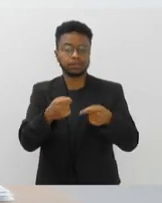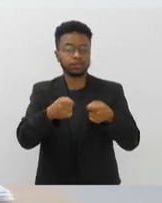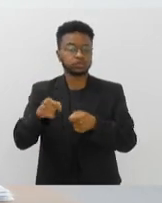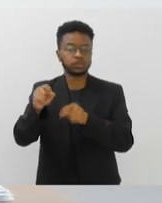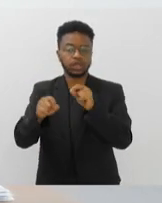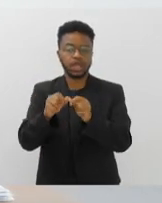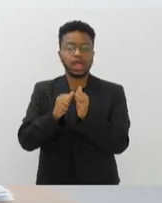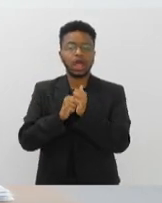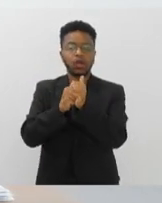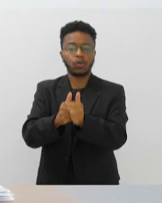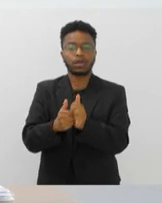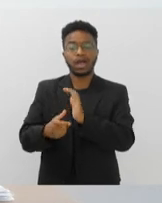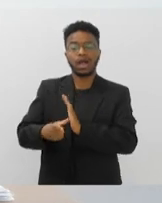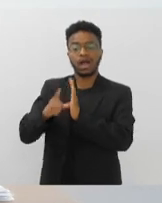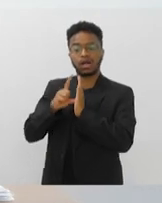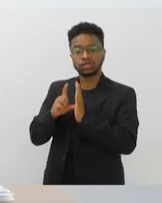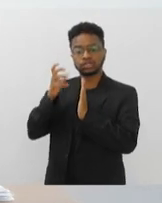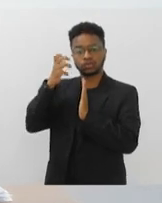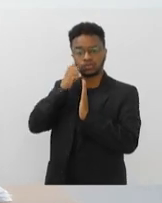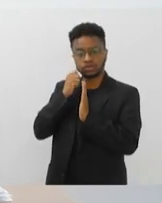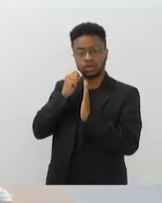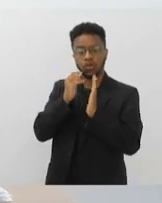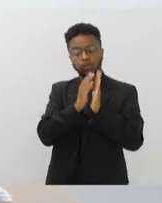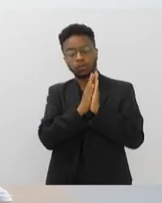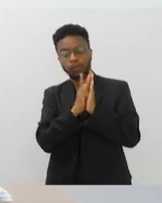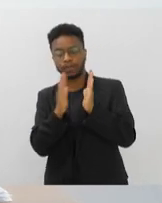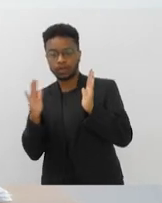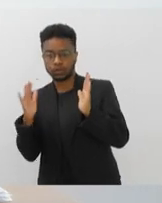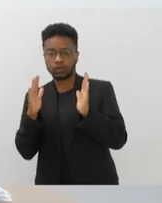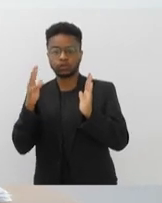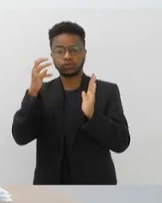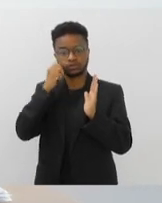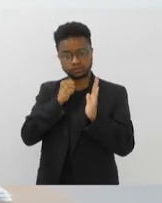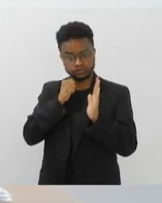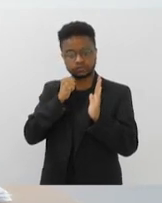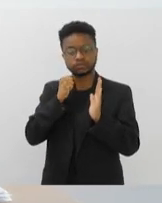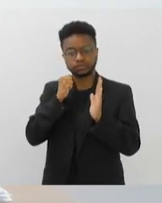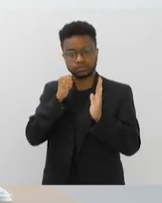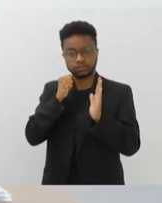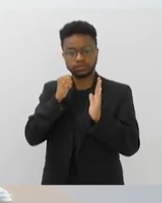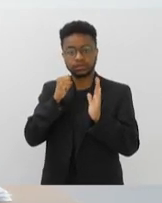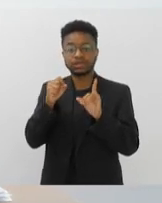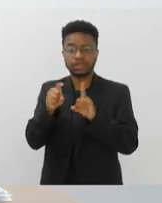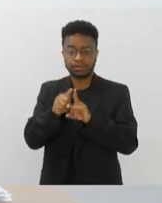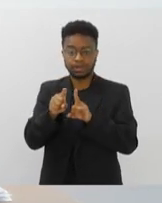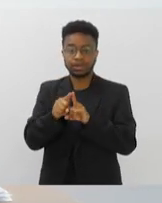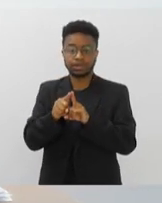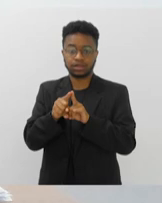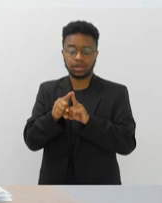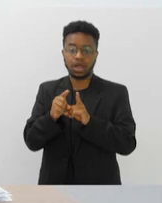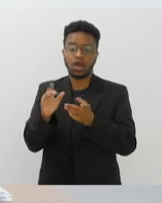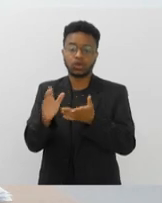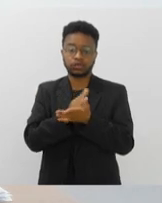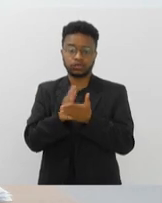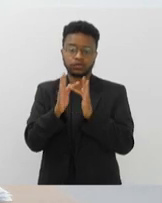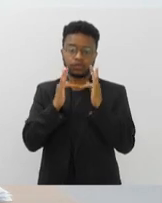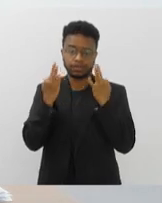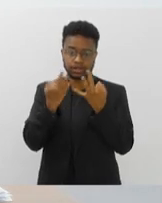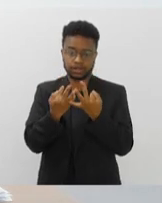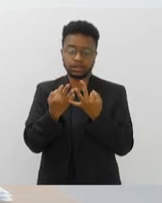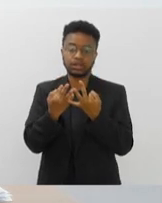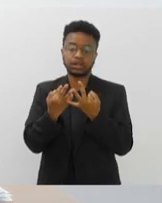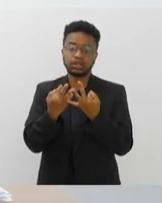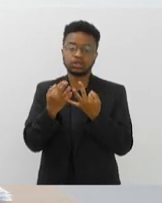prévio adoção durante o processo de adoção Como já é assegurado e para além das famílias que estão em processo de